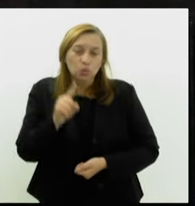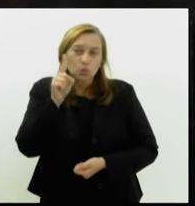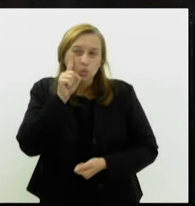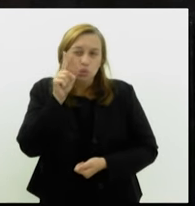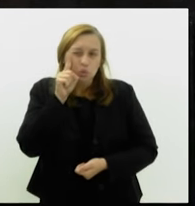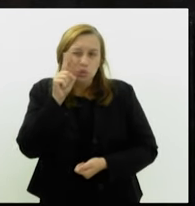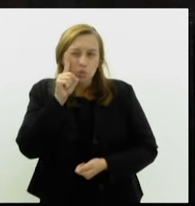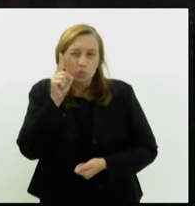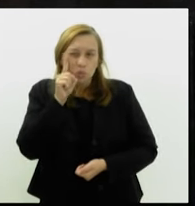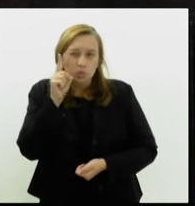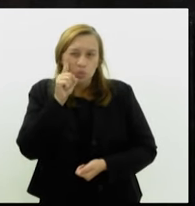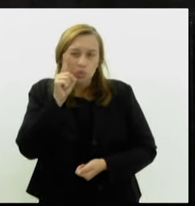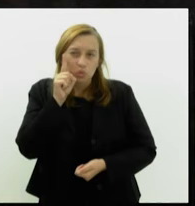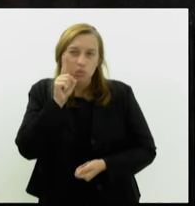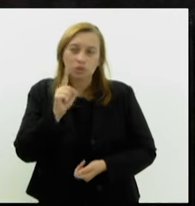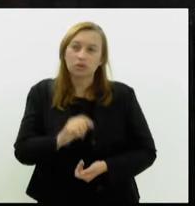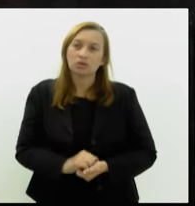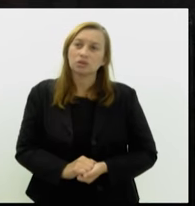diariamente,